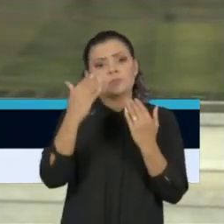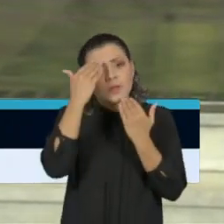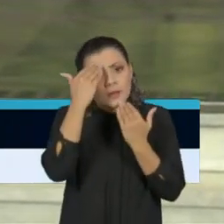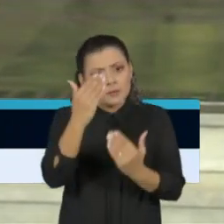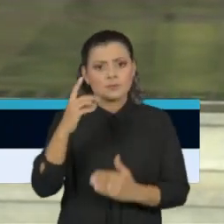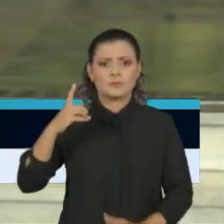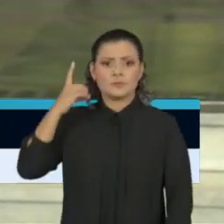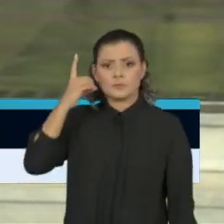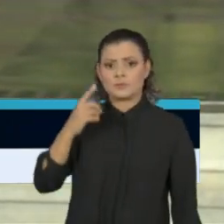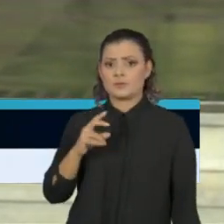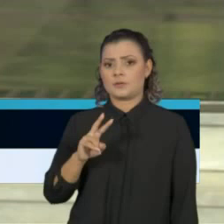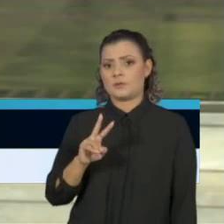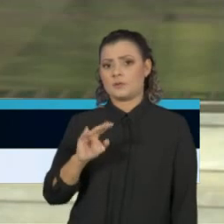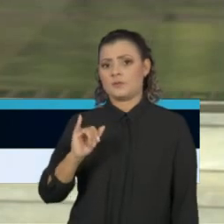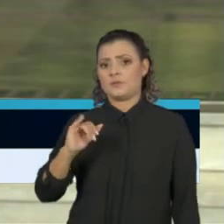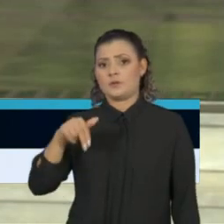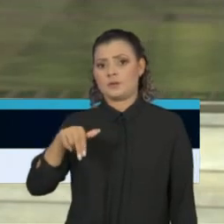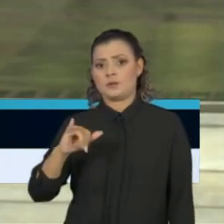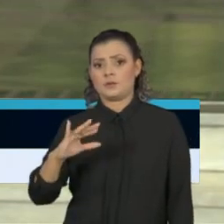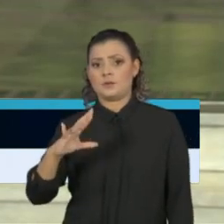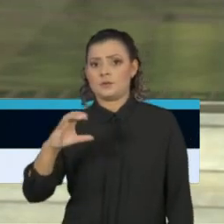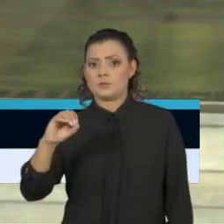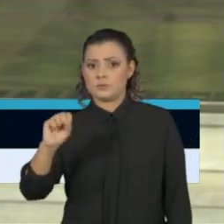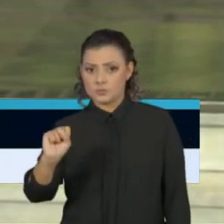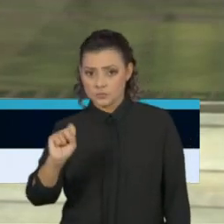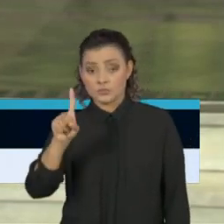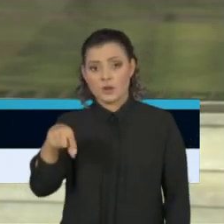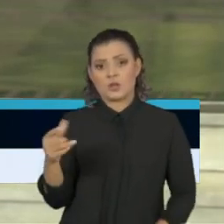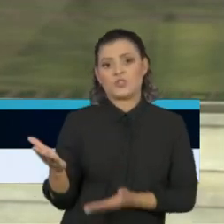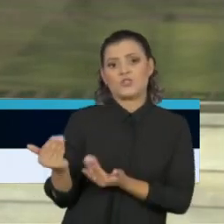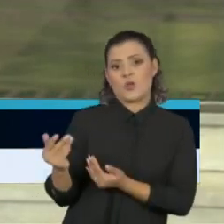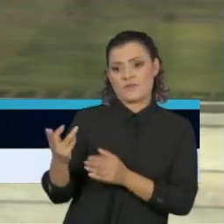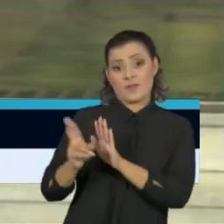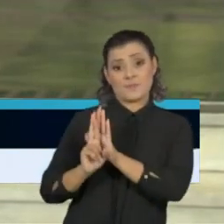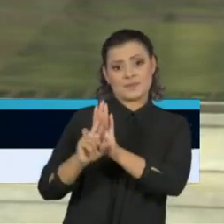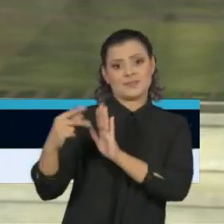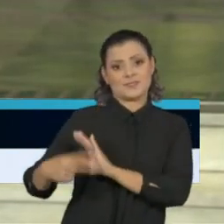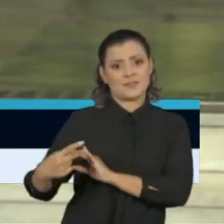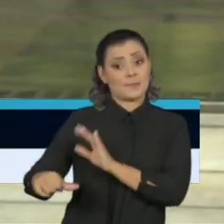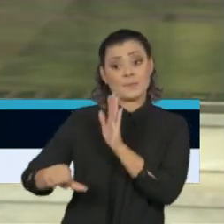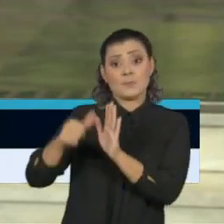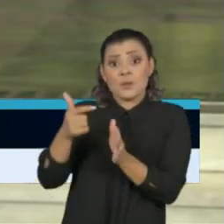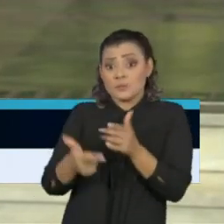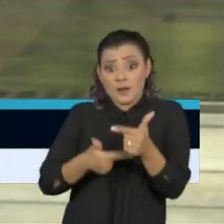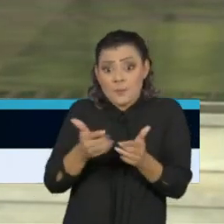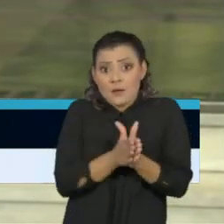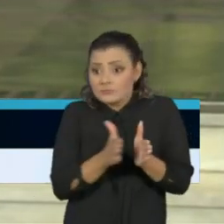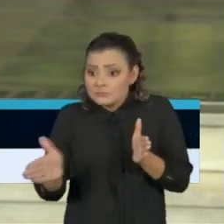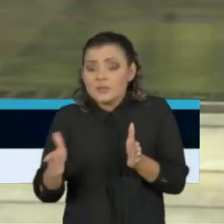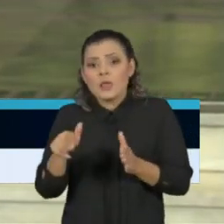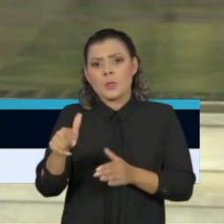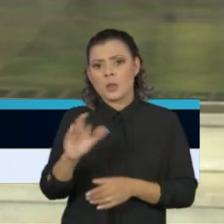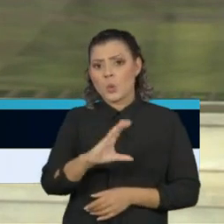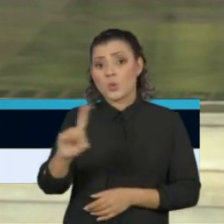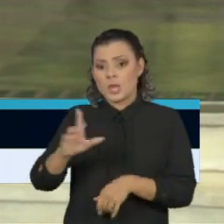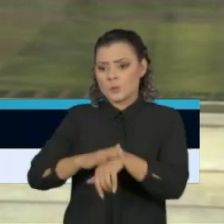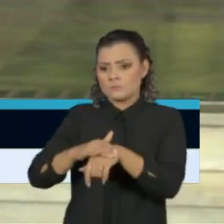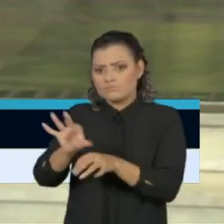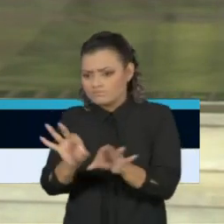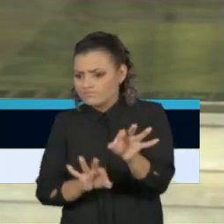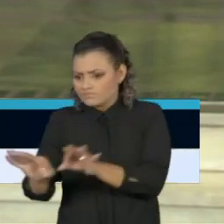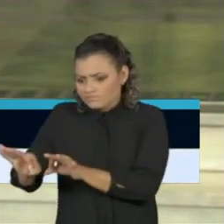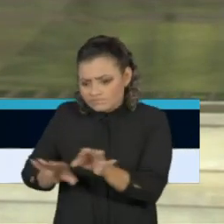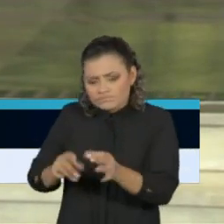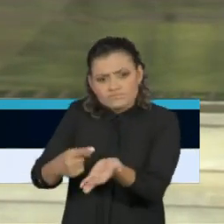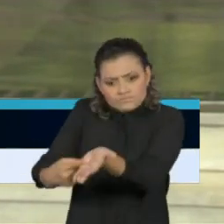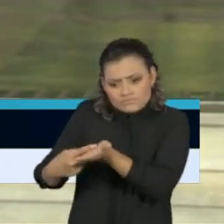deputado Vinícius Poit, que é o nosso líder na Câmara Federal, o jovem deputado Vinícius Poit, no seu primeiro mandato, coordenou uma